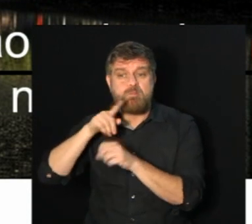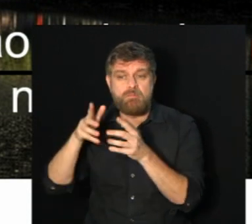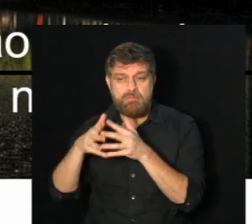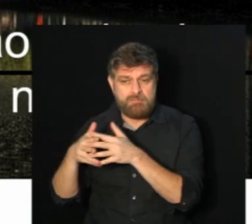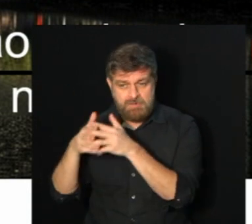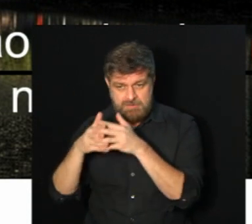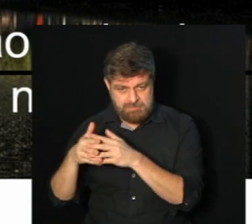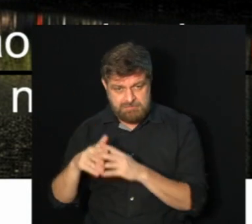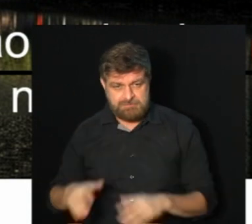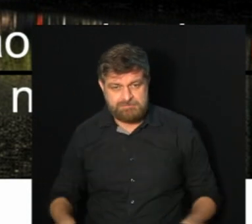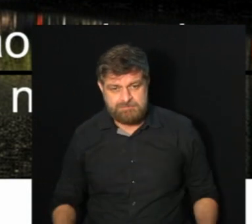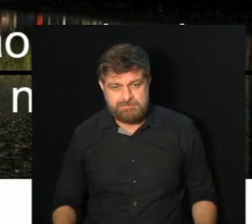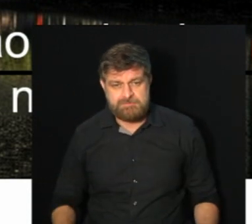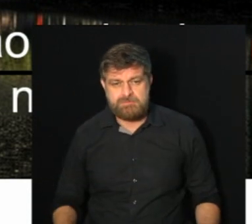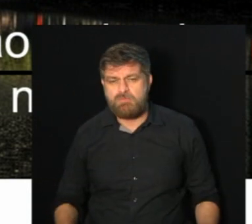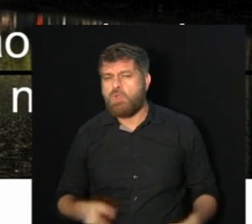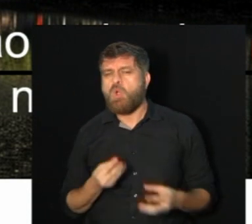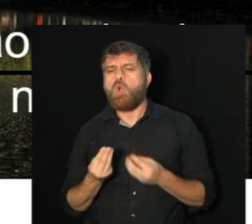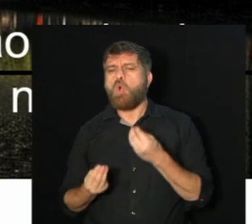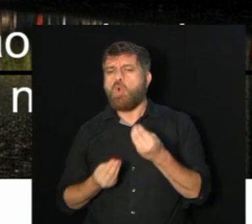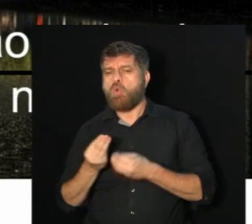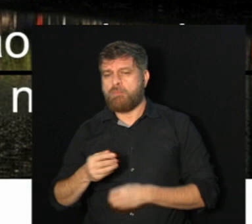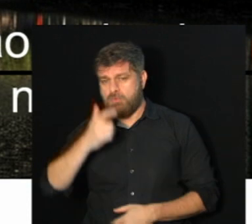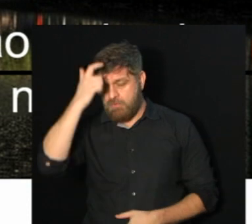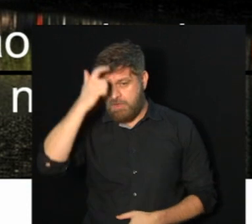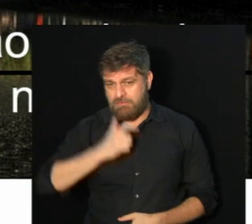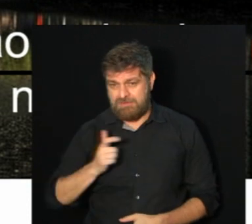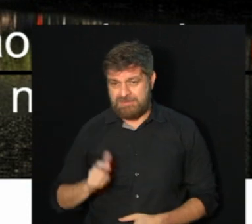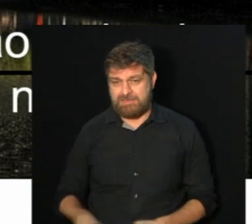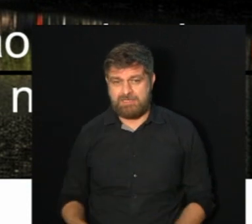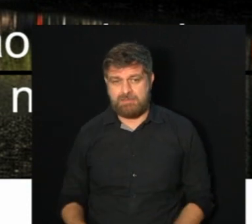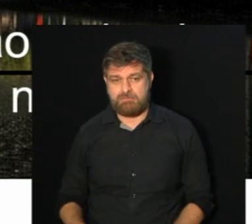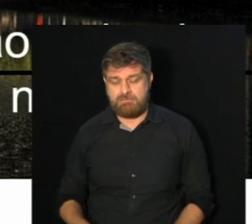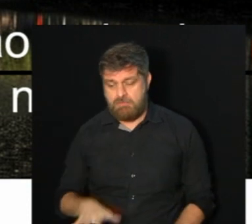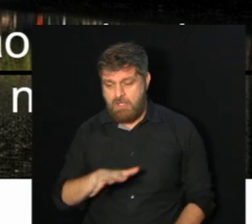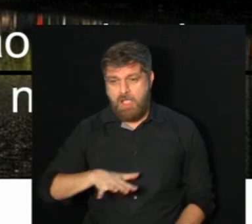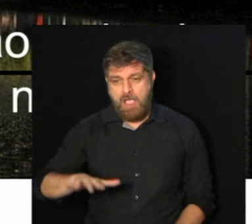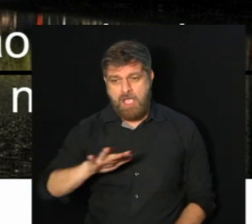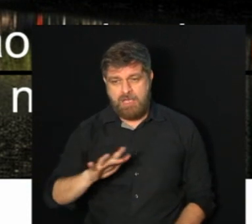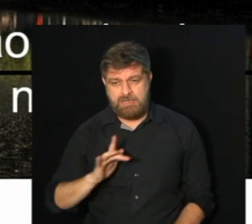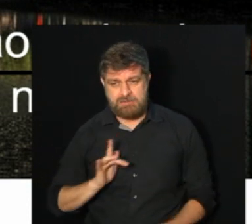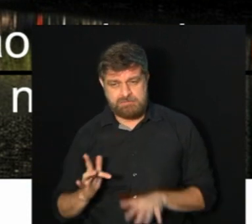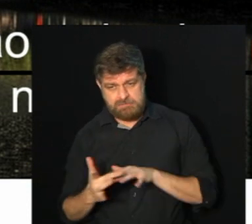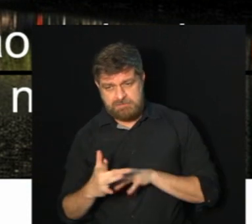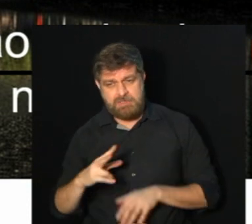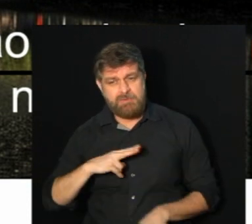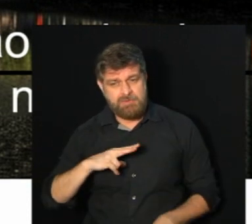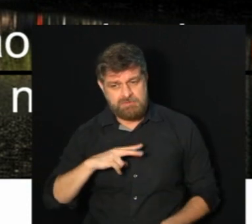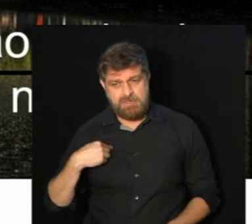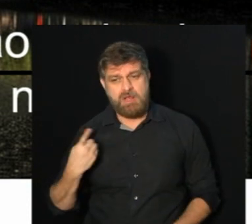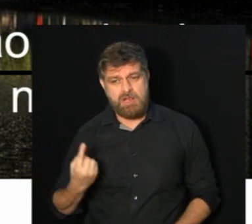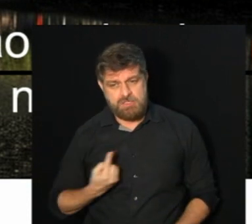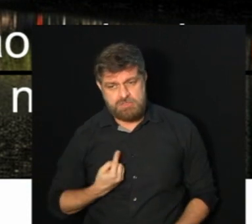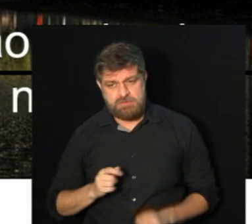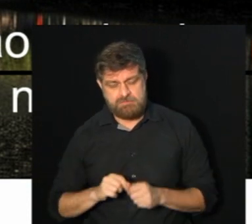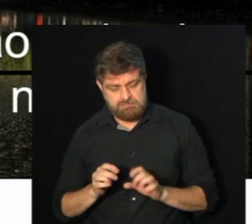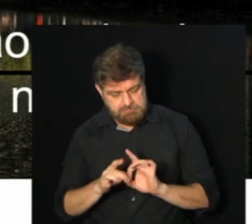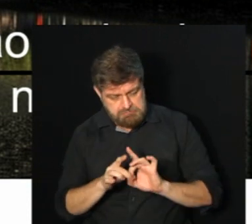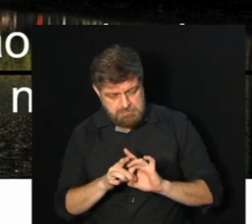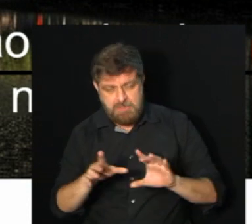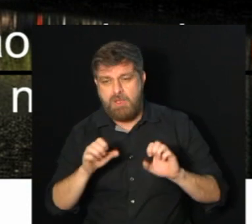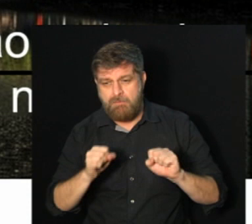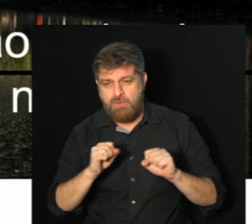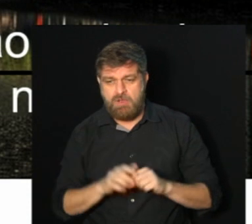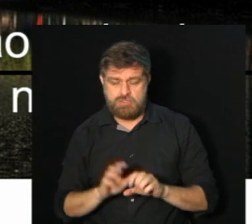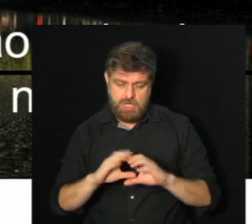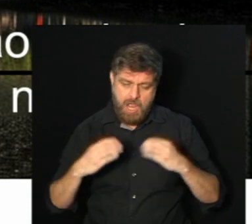definição também. O como? Eu utilizo redes privadas, né? Redes que nós fazemos e colocamos à disposição nossa